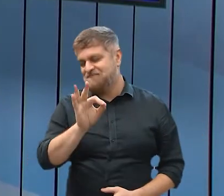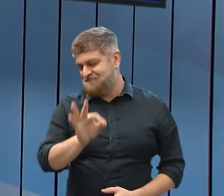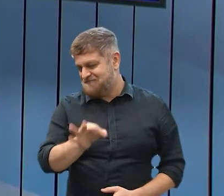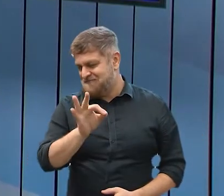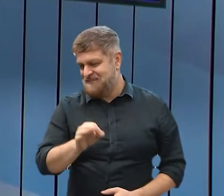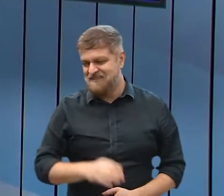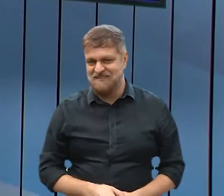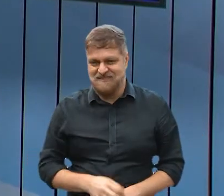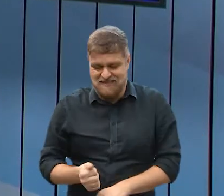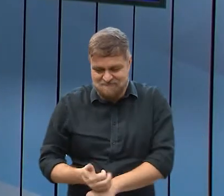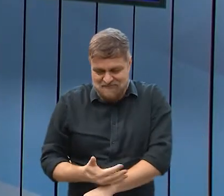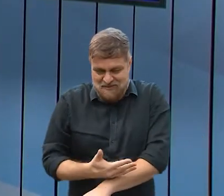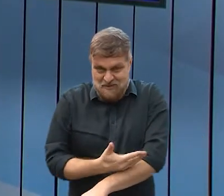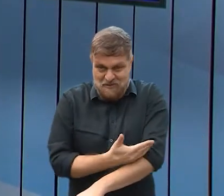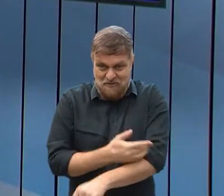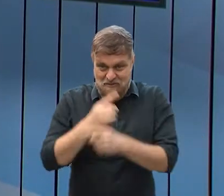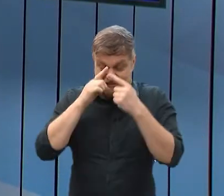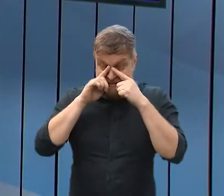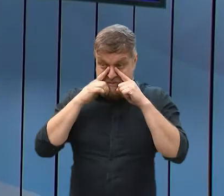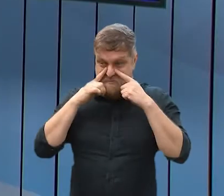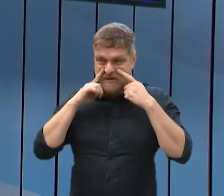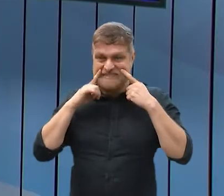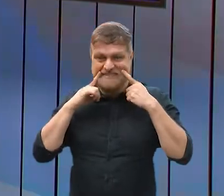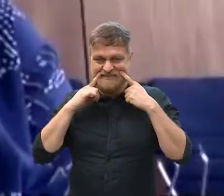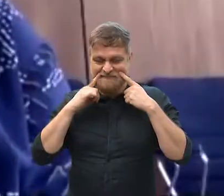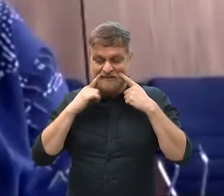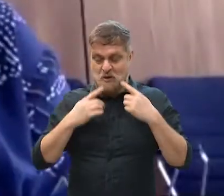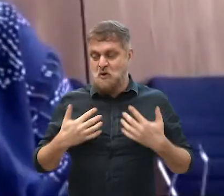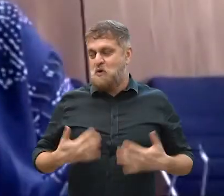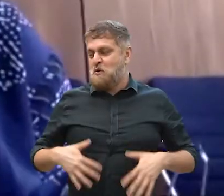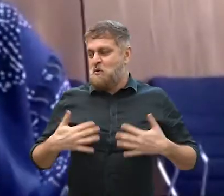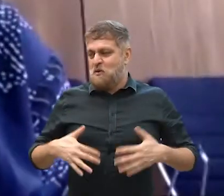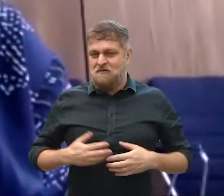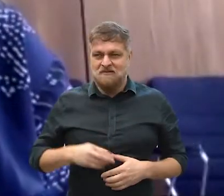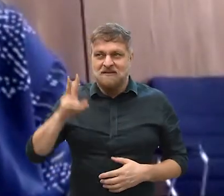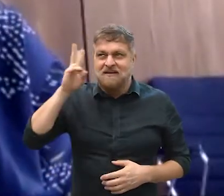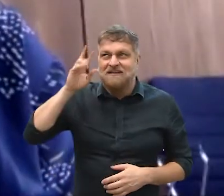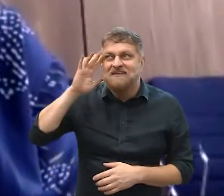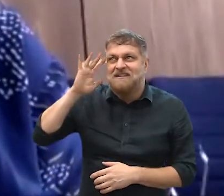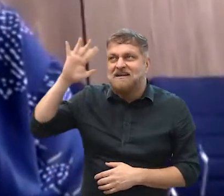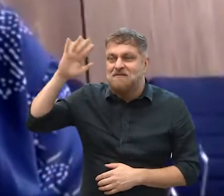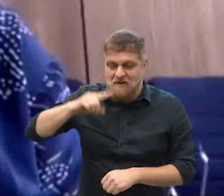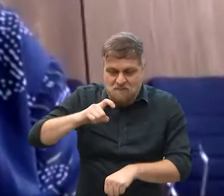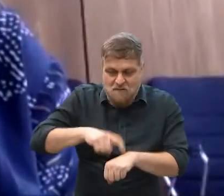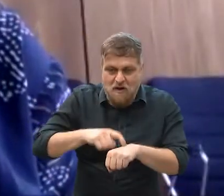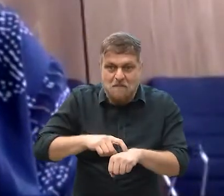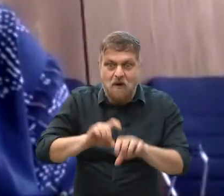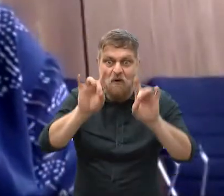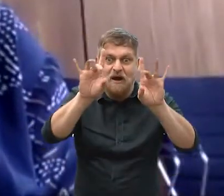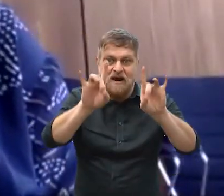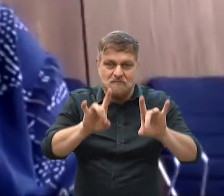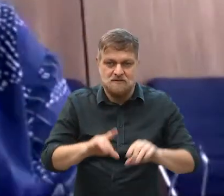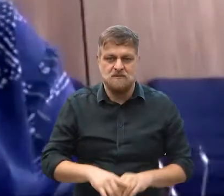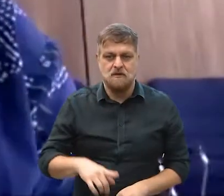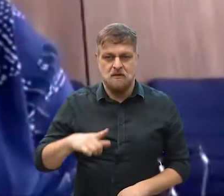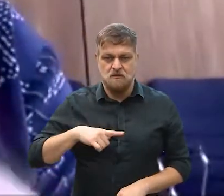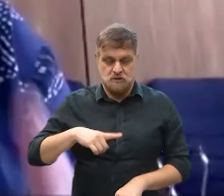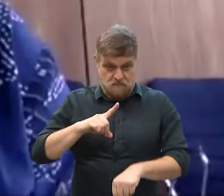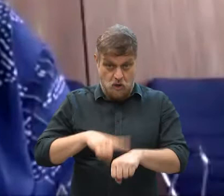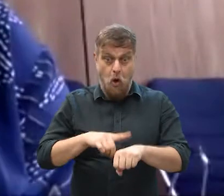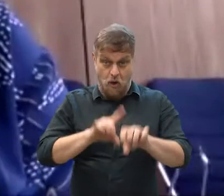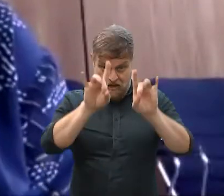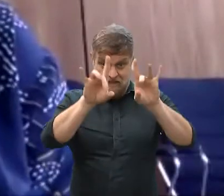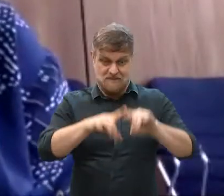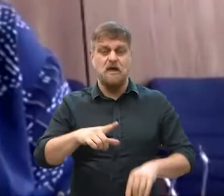Eu vou tentar aqui não chorar, eu sou muito emotiva, e me recordar desse momento foi um momento muito especial. Eu tive vários momentos